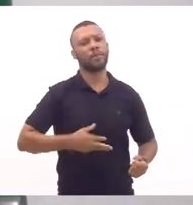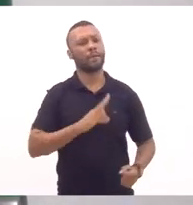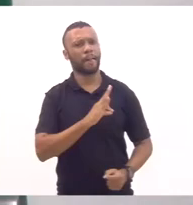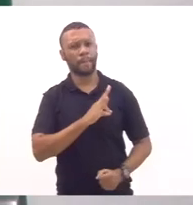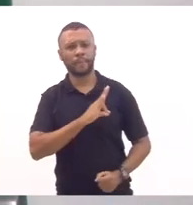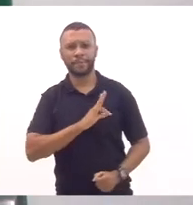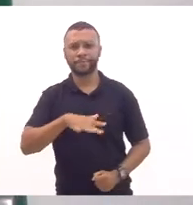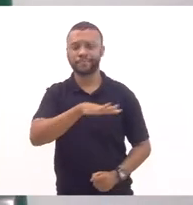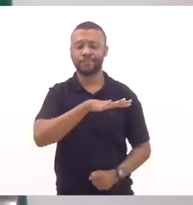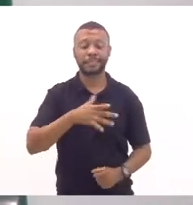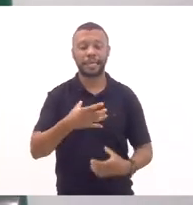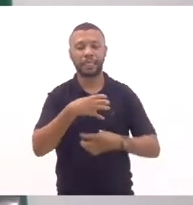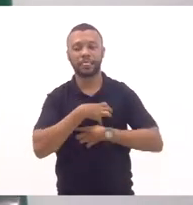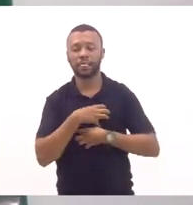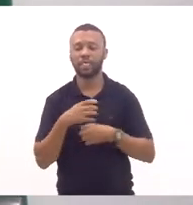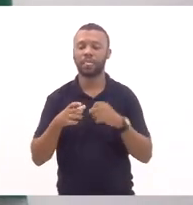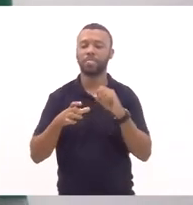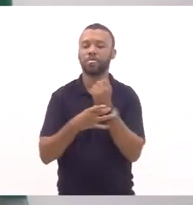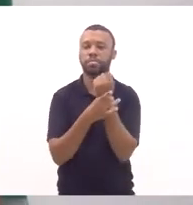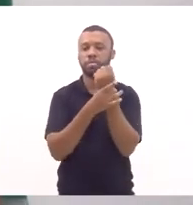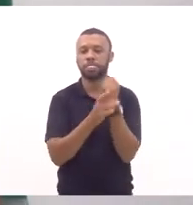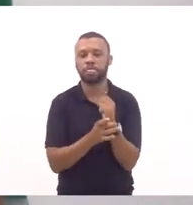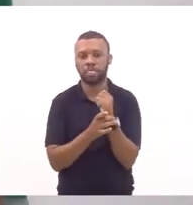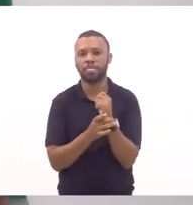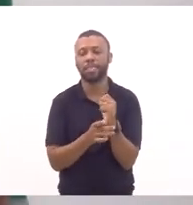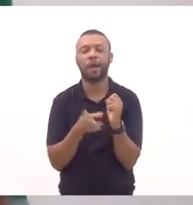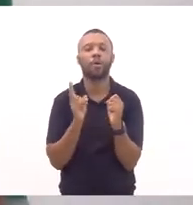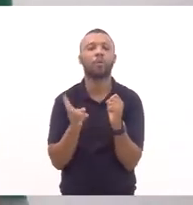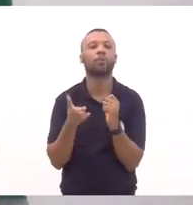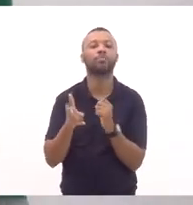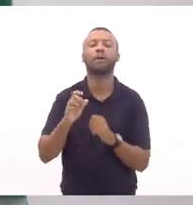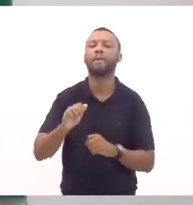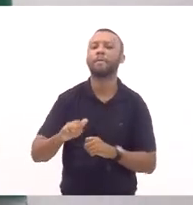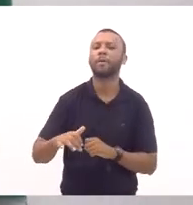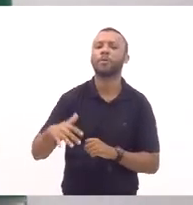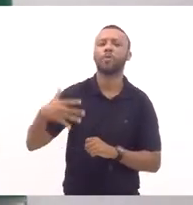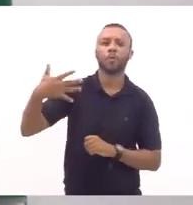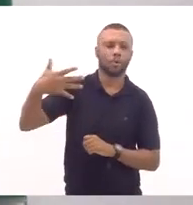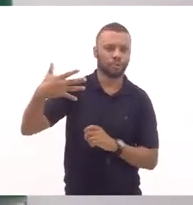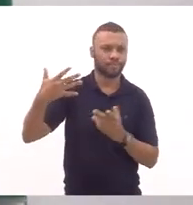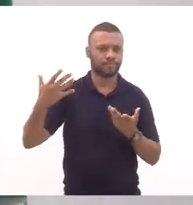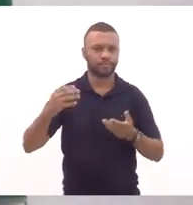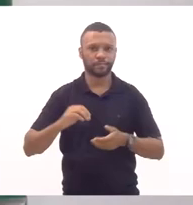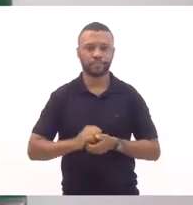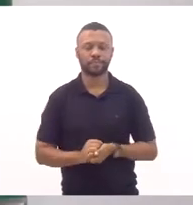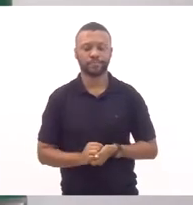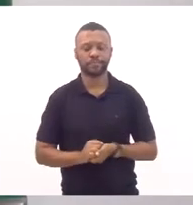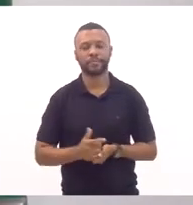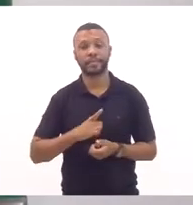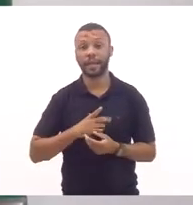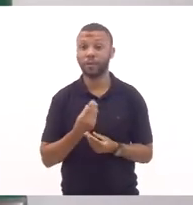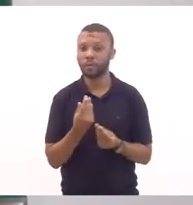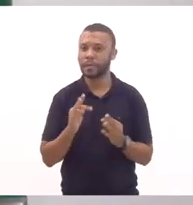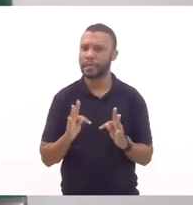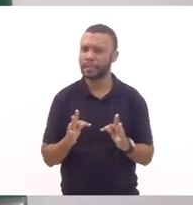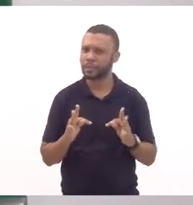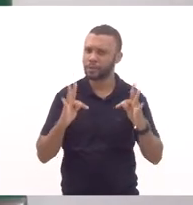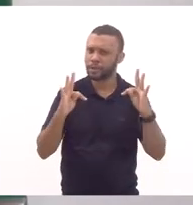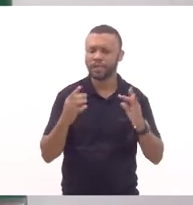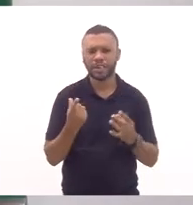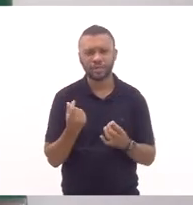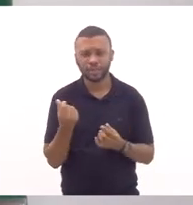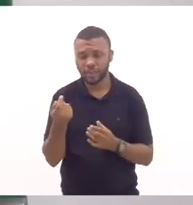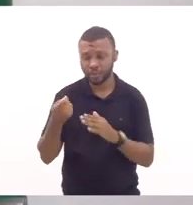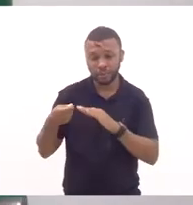a sensação de insegurança da população continua alta, né? Muita tecnologia, dinheiro para a